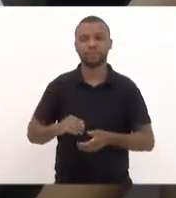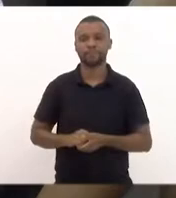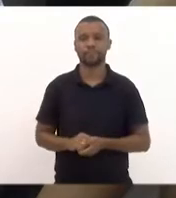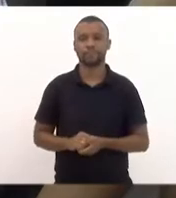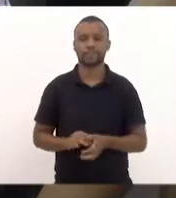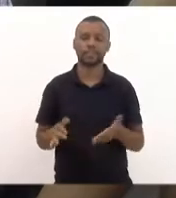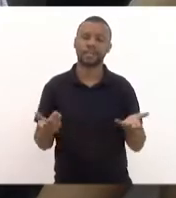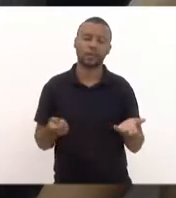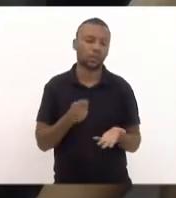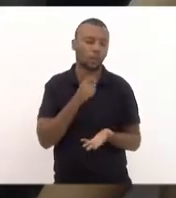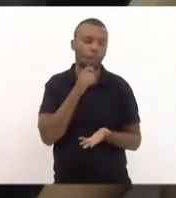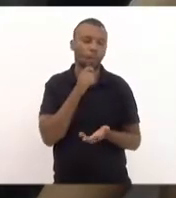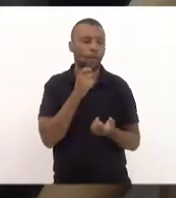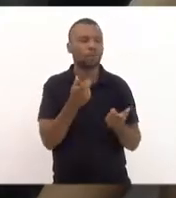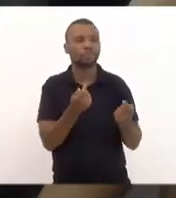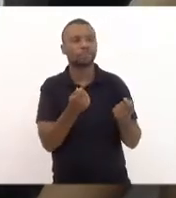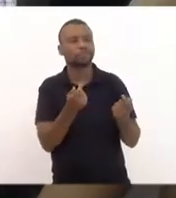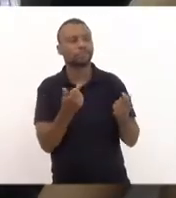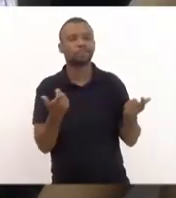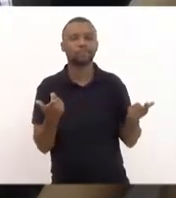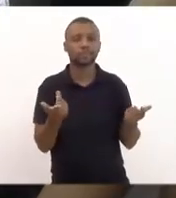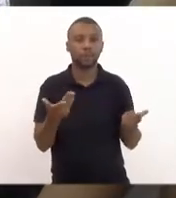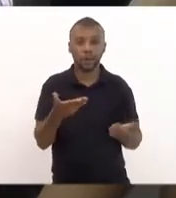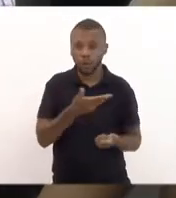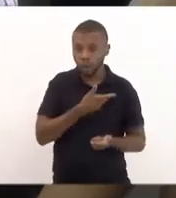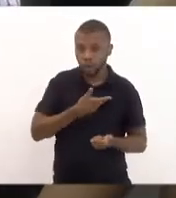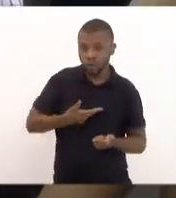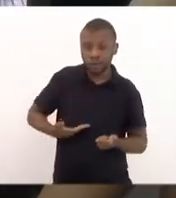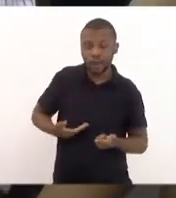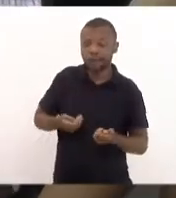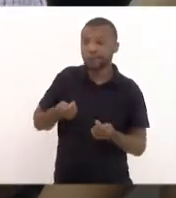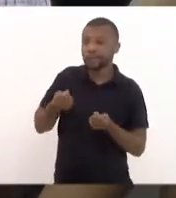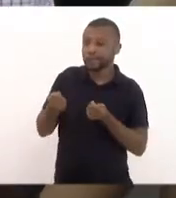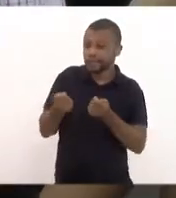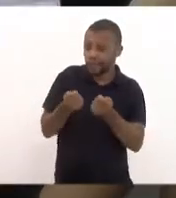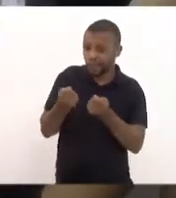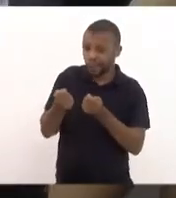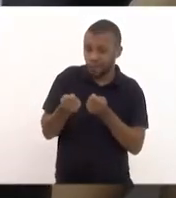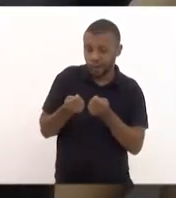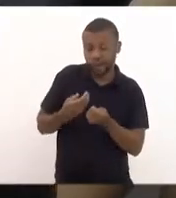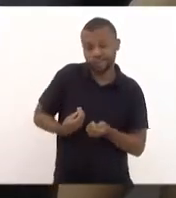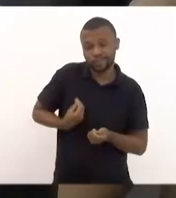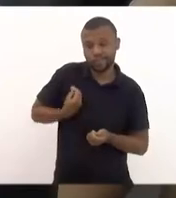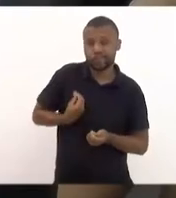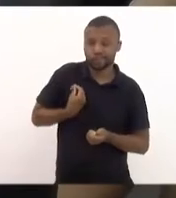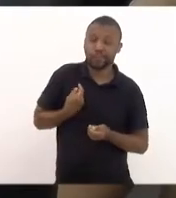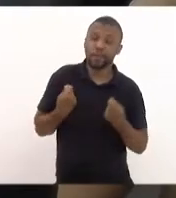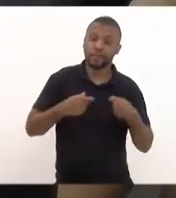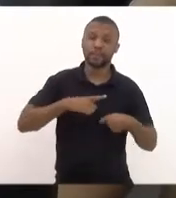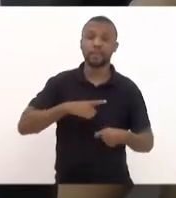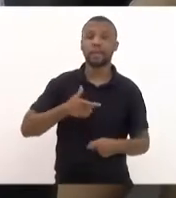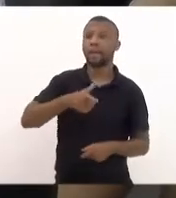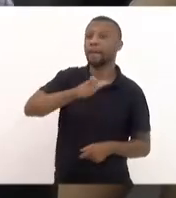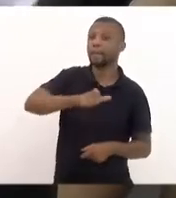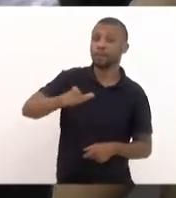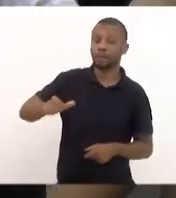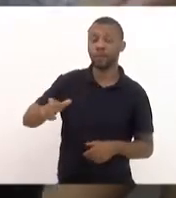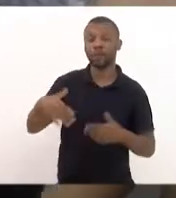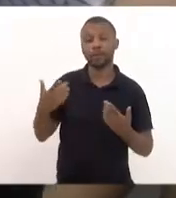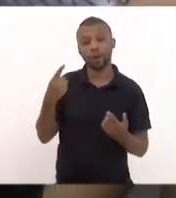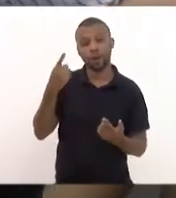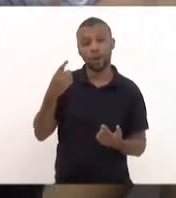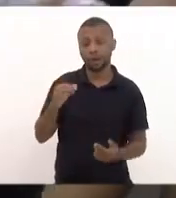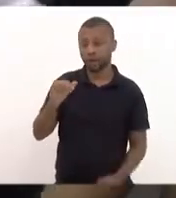tem jeito. Aonde o Estado resolver que tem que estar, tem que ter gente. Então, a INEA precisa